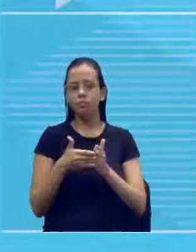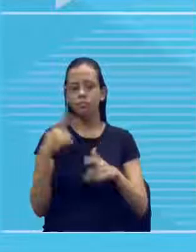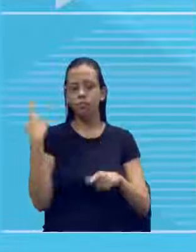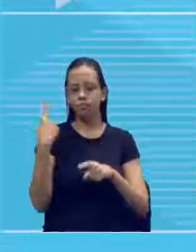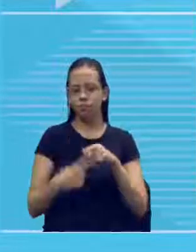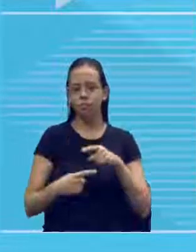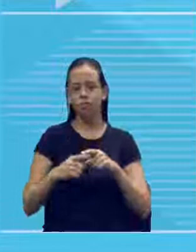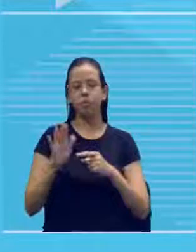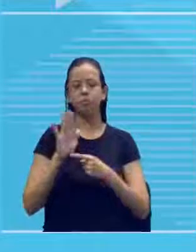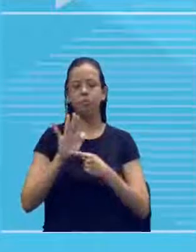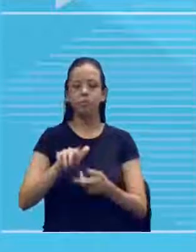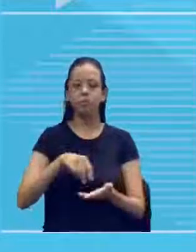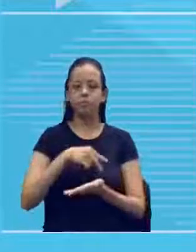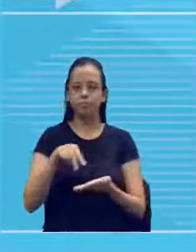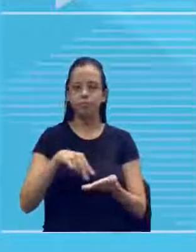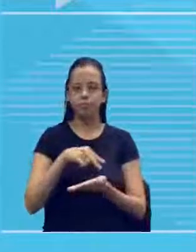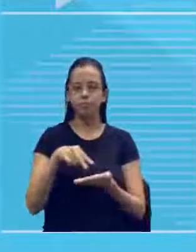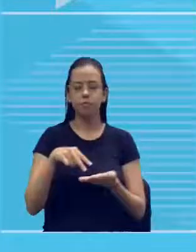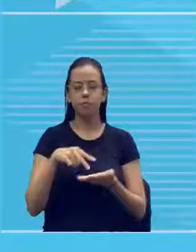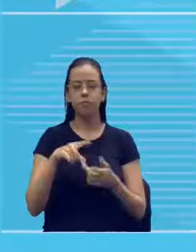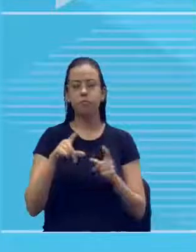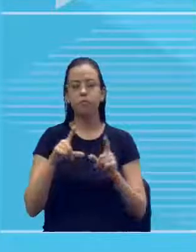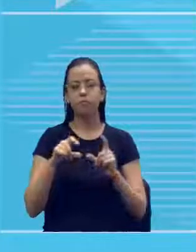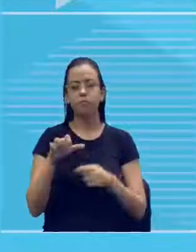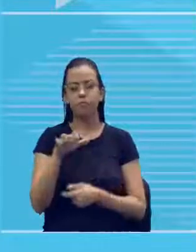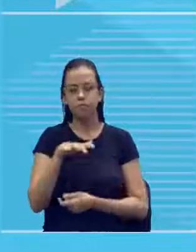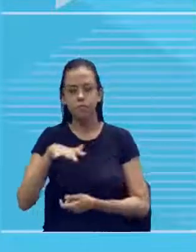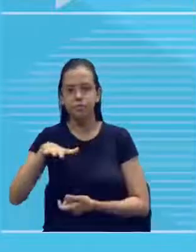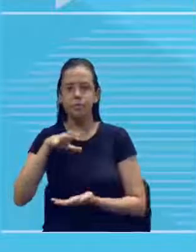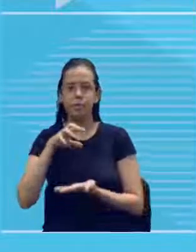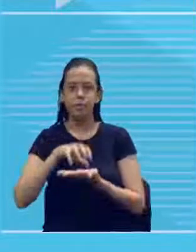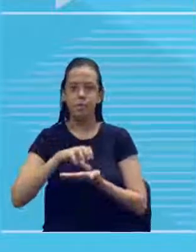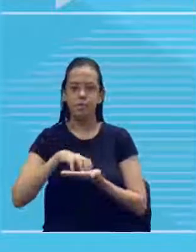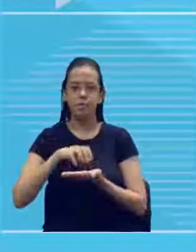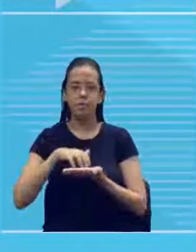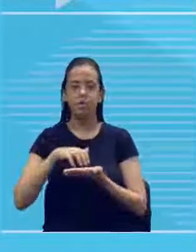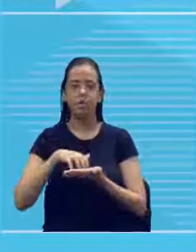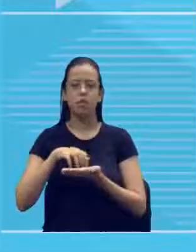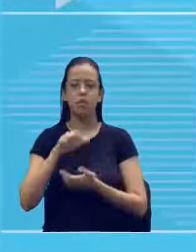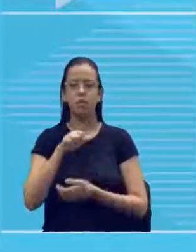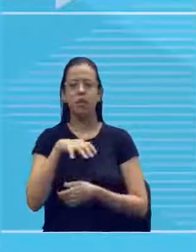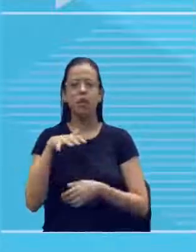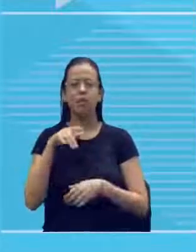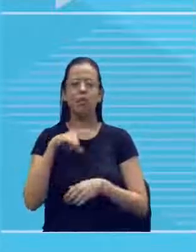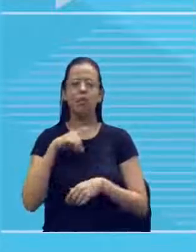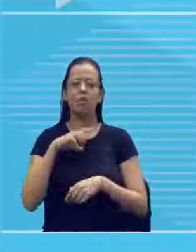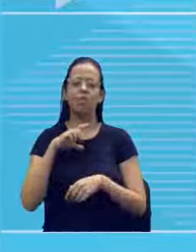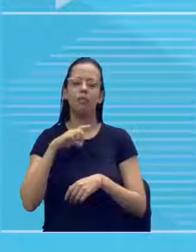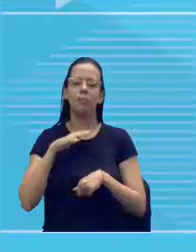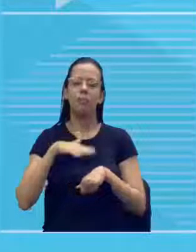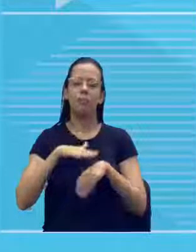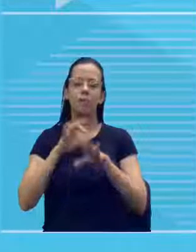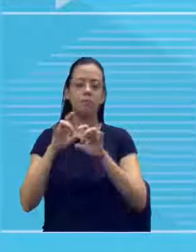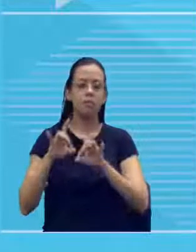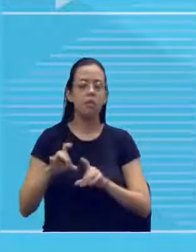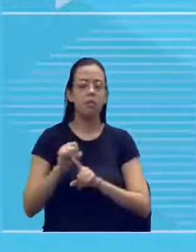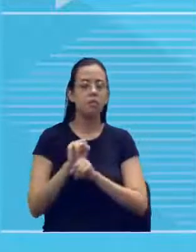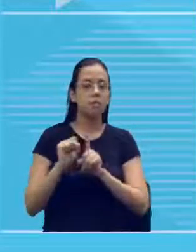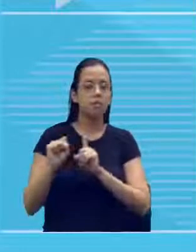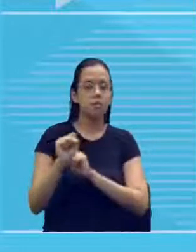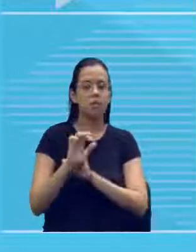da dança no centro, né, na parte mais social. Porém, entre